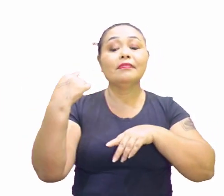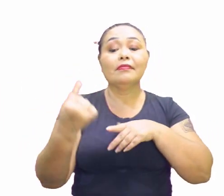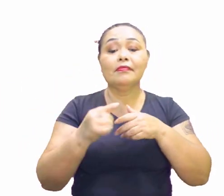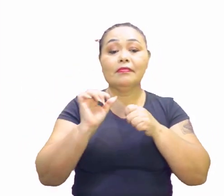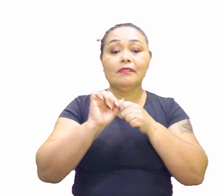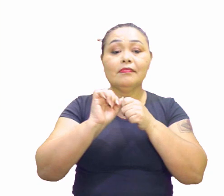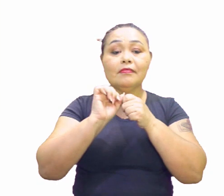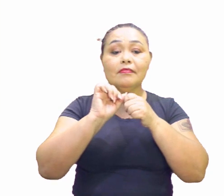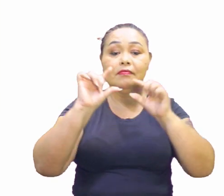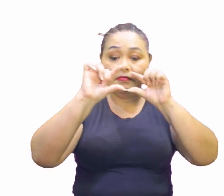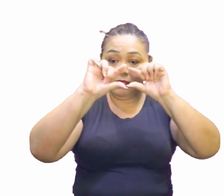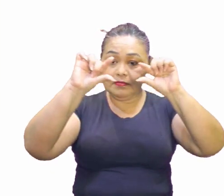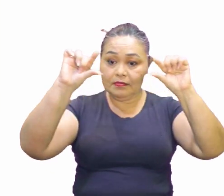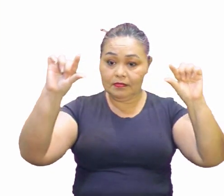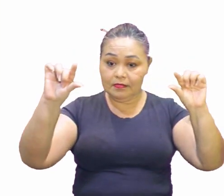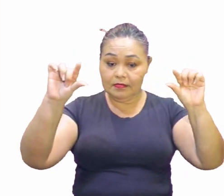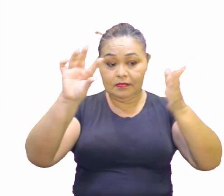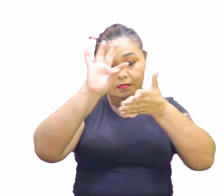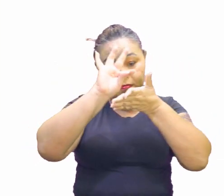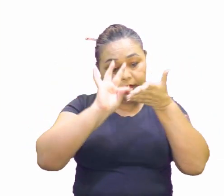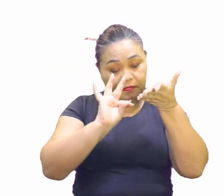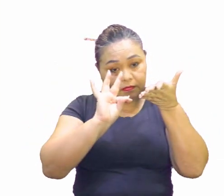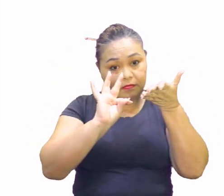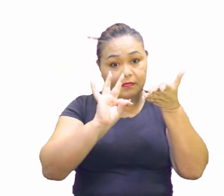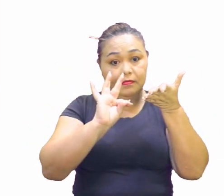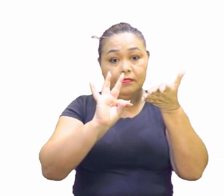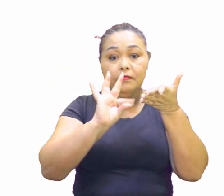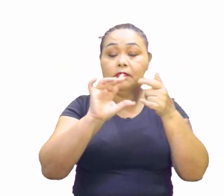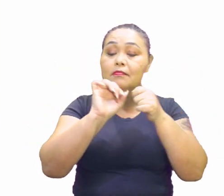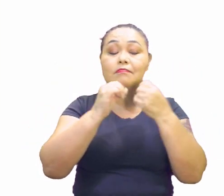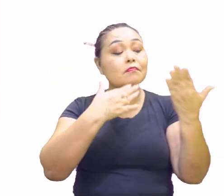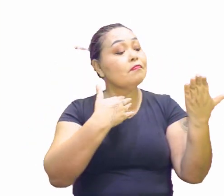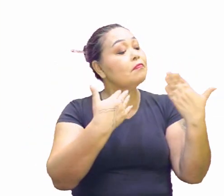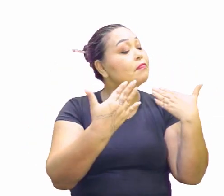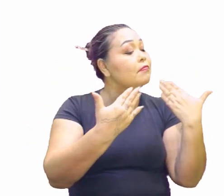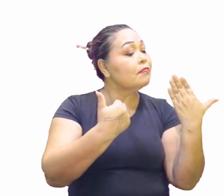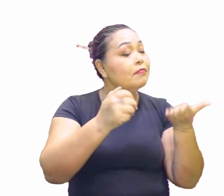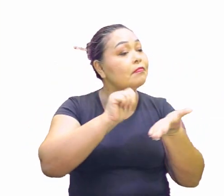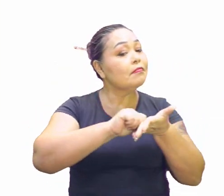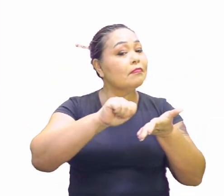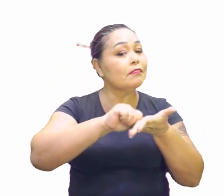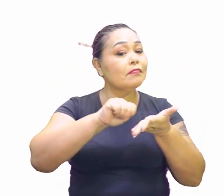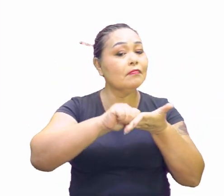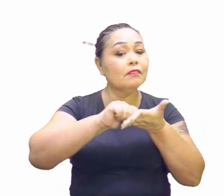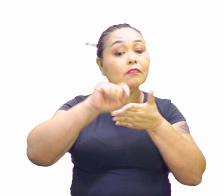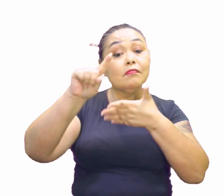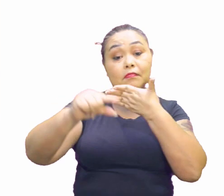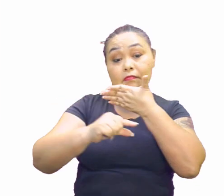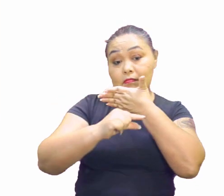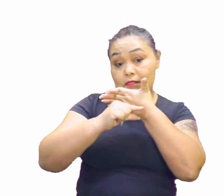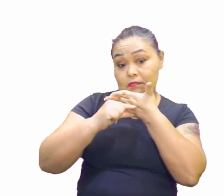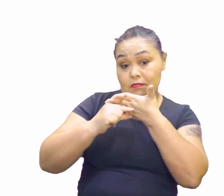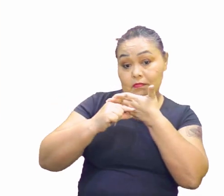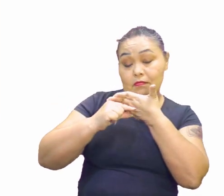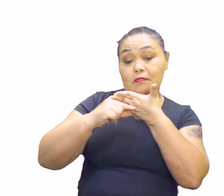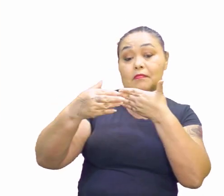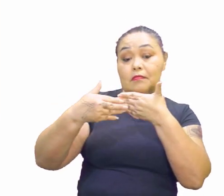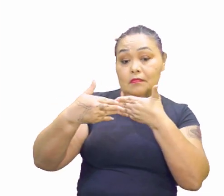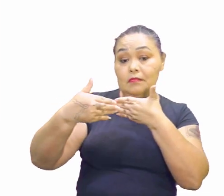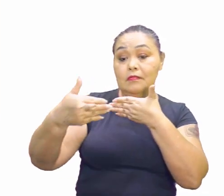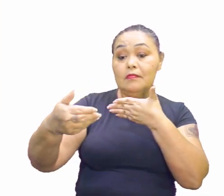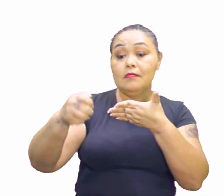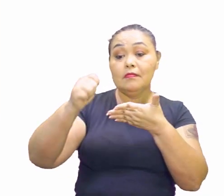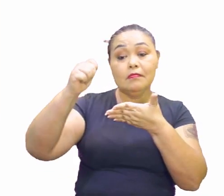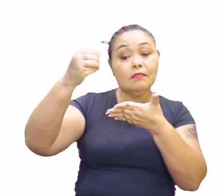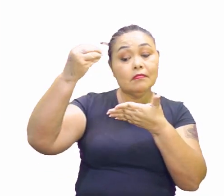nosso fragmento, texto, temos o tom de conversa, um pouquinho sobre o autor, introdução